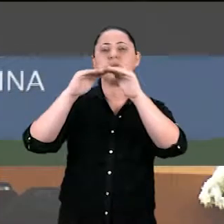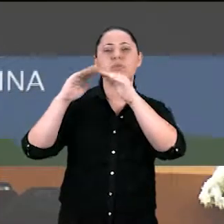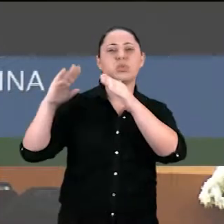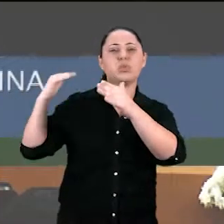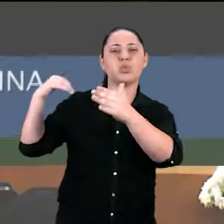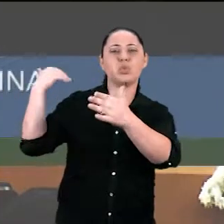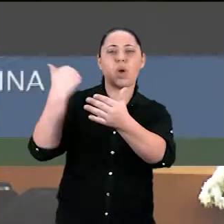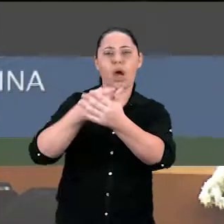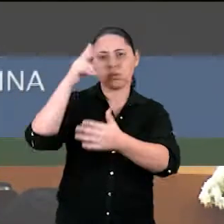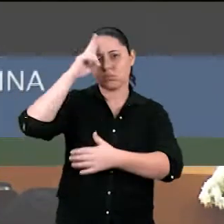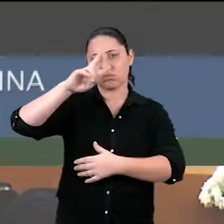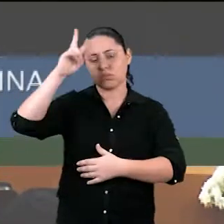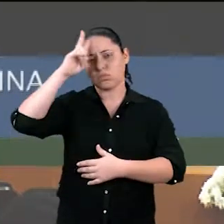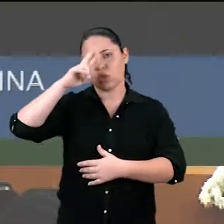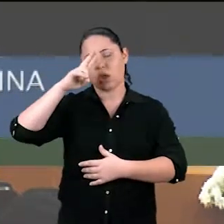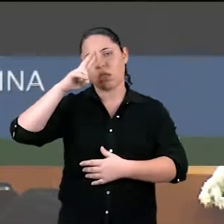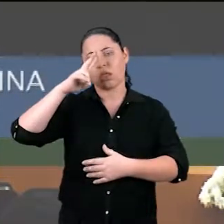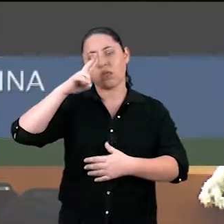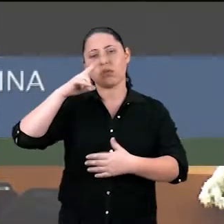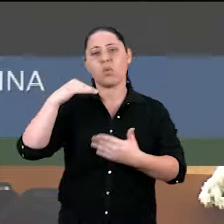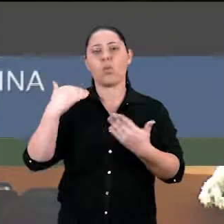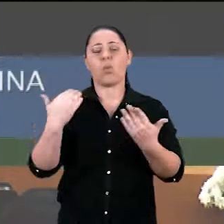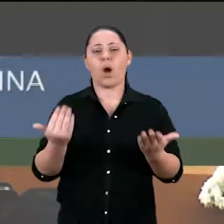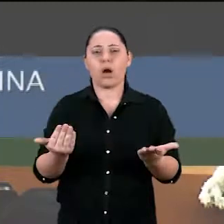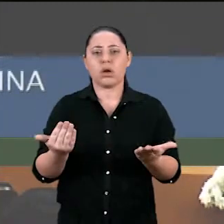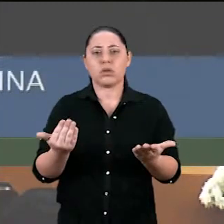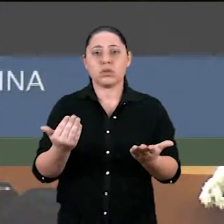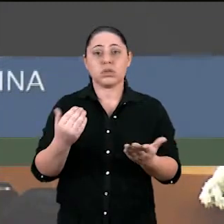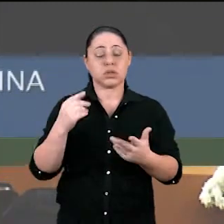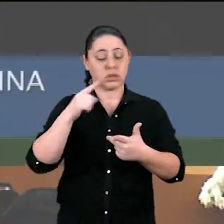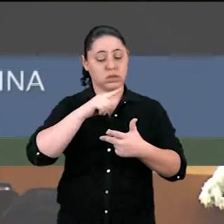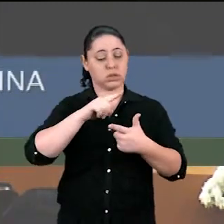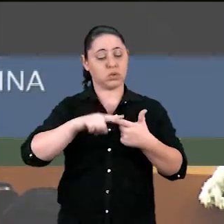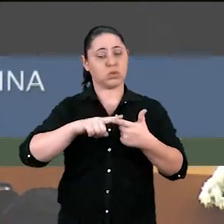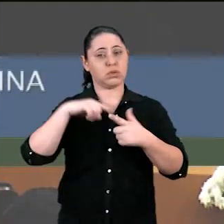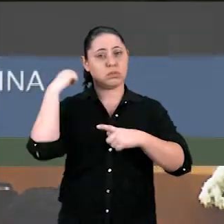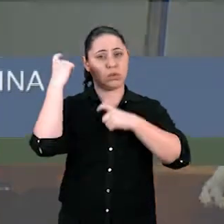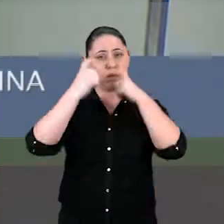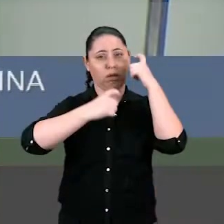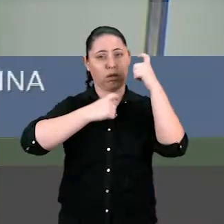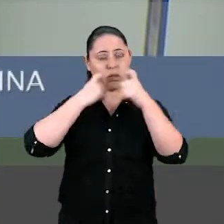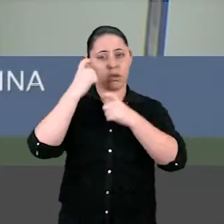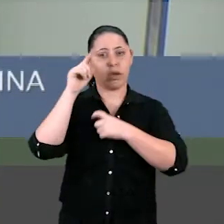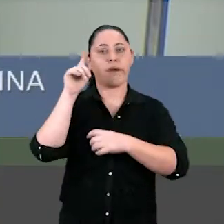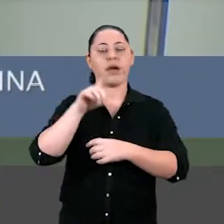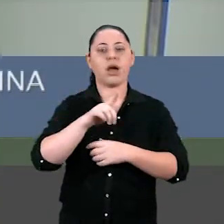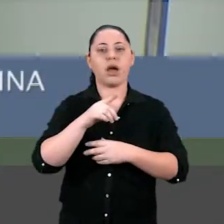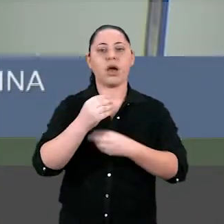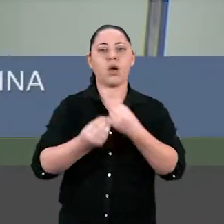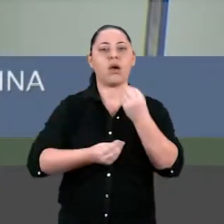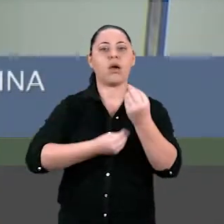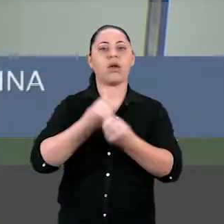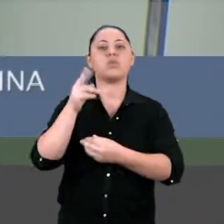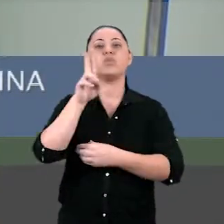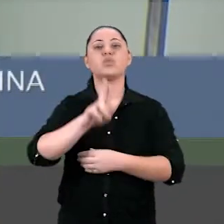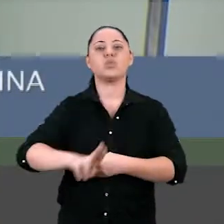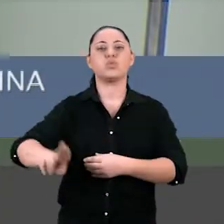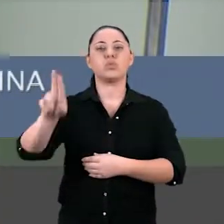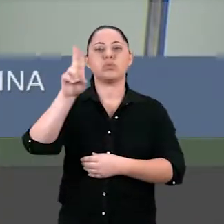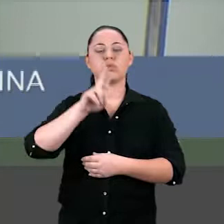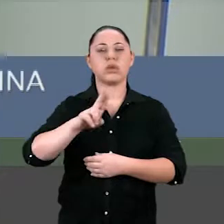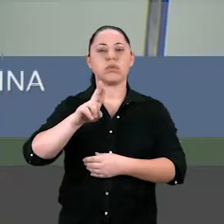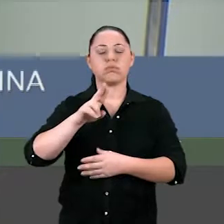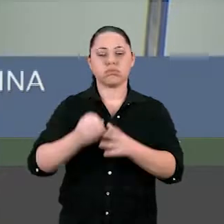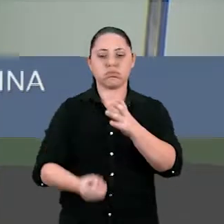da nossa história. Portanto, uma segunda preocupação é até que ponto nós podemos nos utilizar desse mecanismo